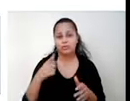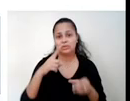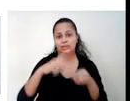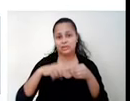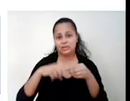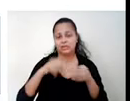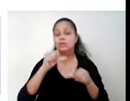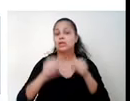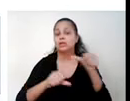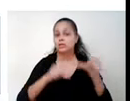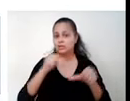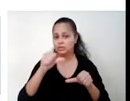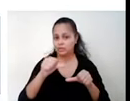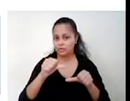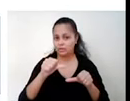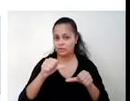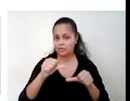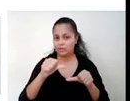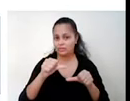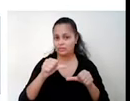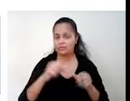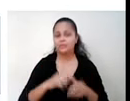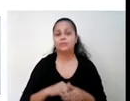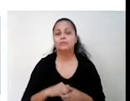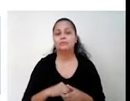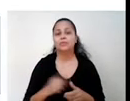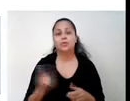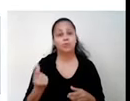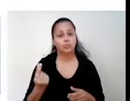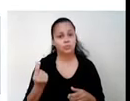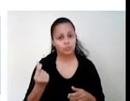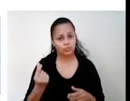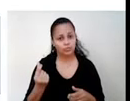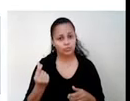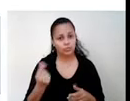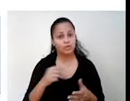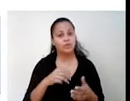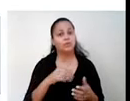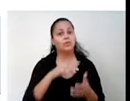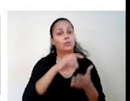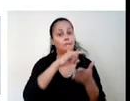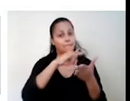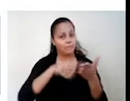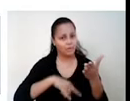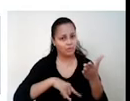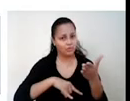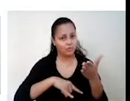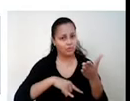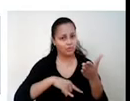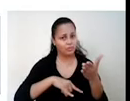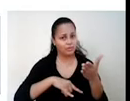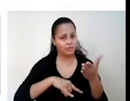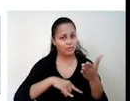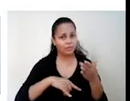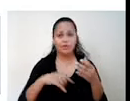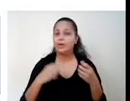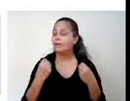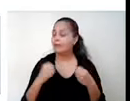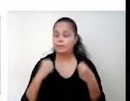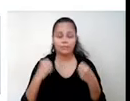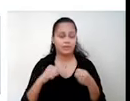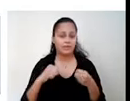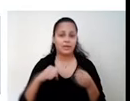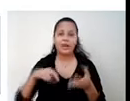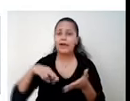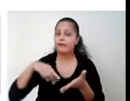cidade e trocava de acordo com o câmbio, a partir desse documento. Então, ele não precisava andar com